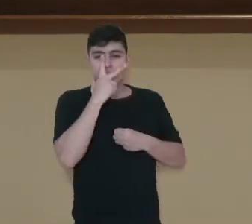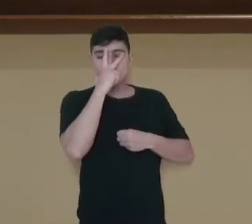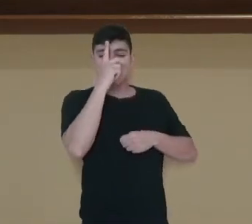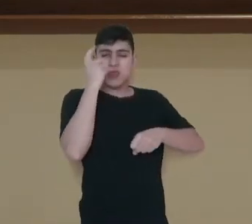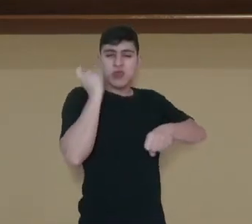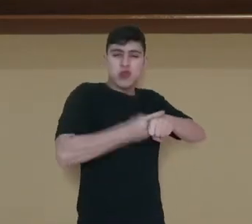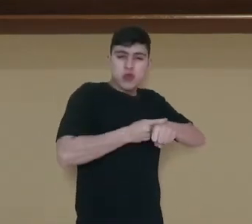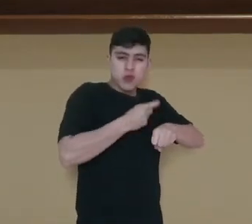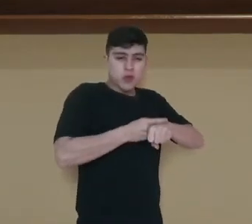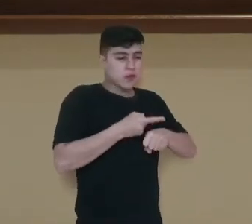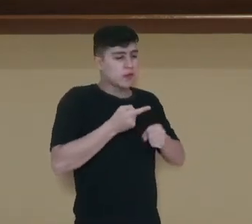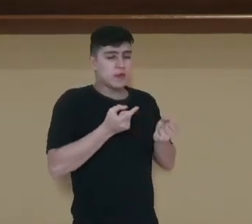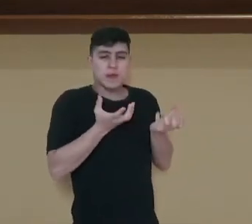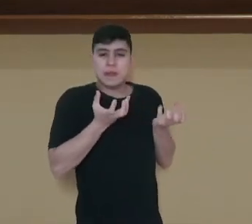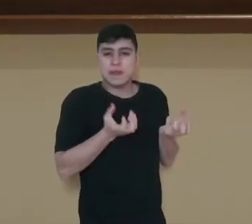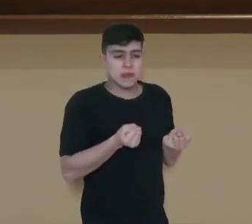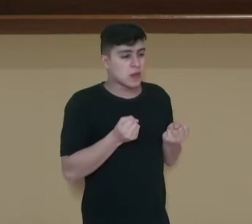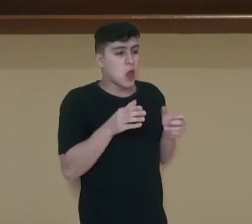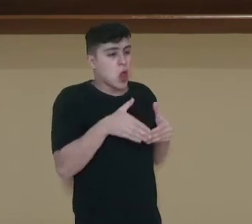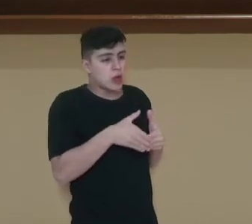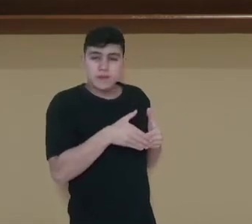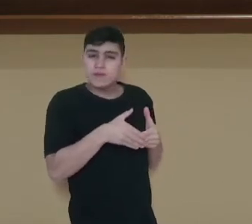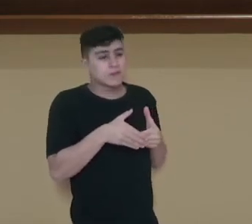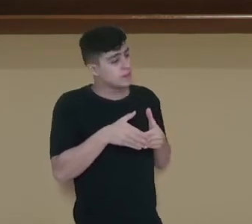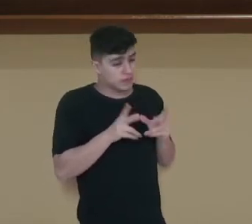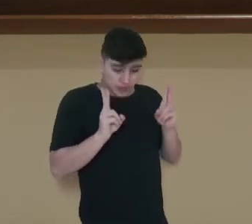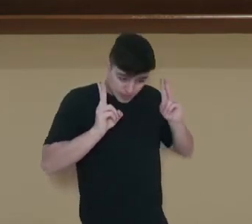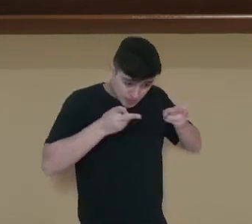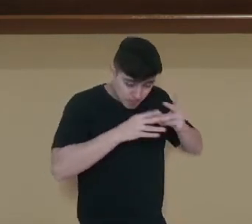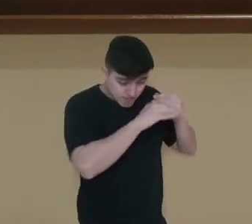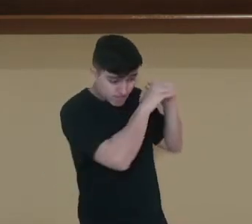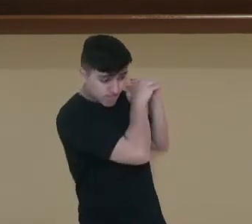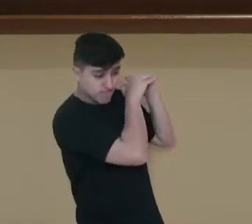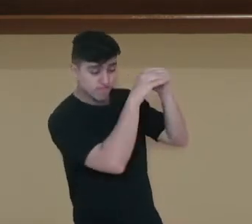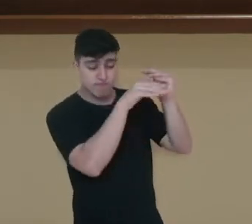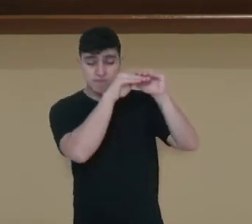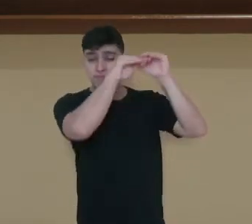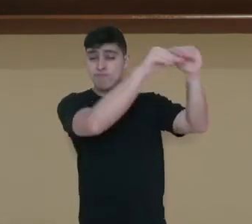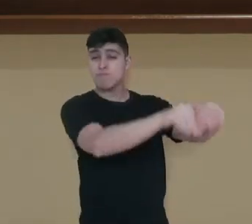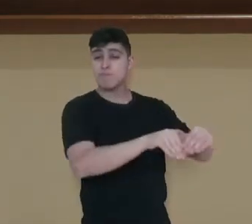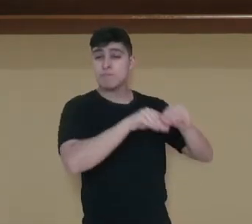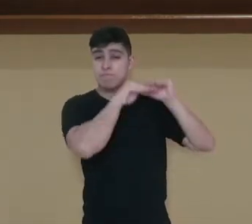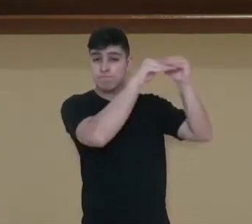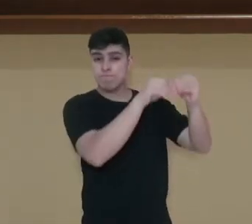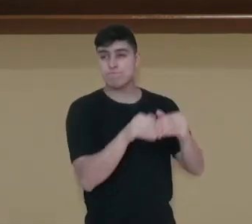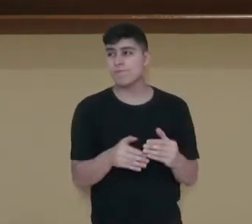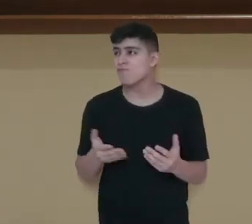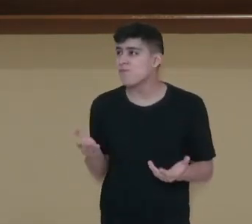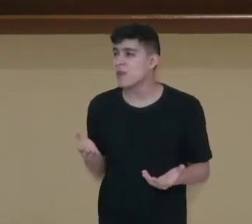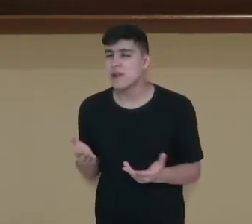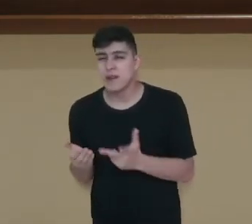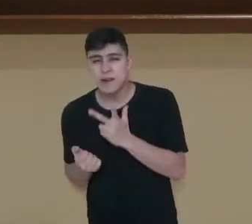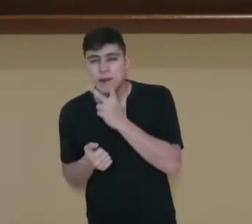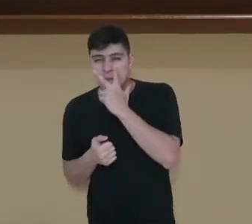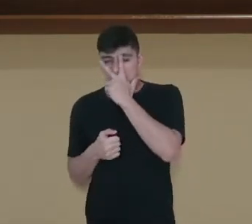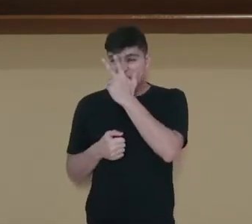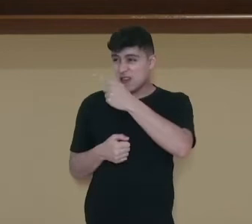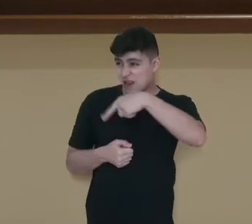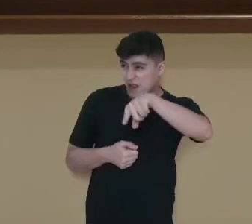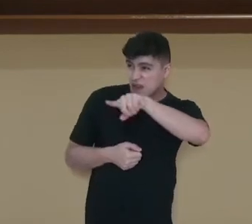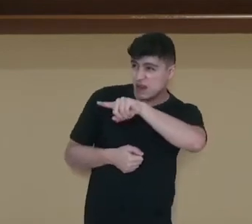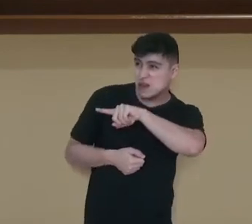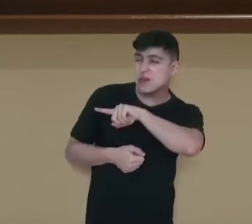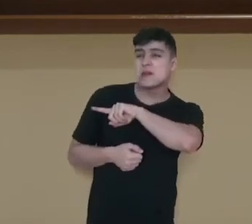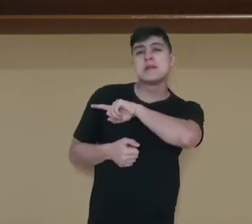intolerável, eles não baixaram a guarda, eles não recuaram em nenhum momento. E todo esse cerceamento de liberdade,